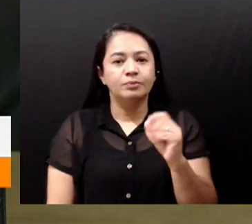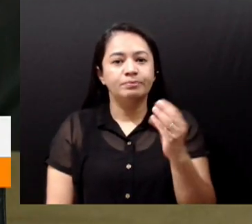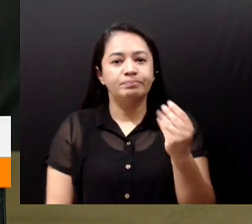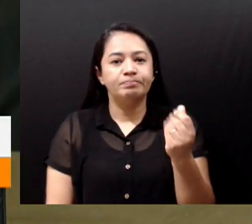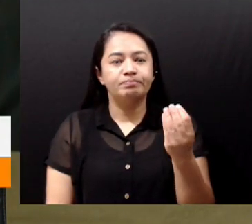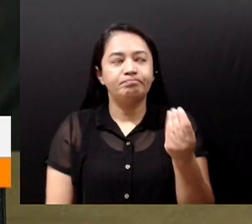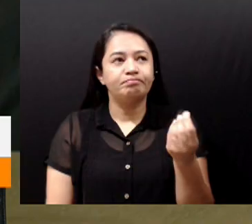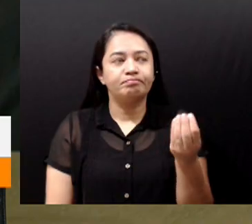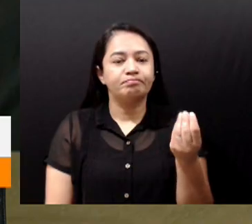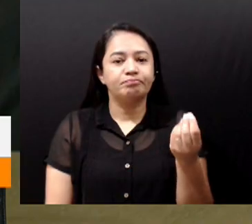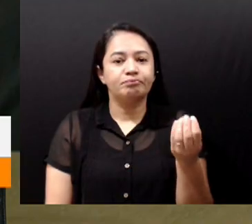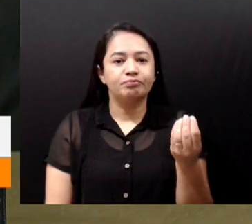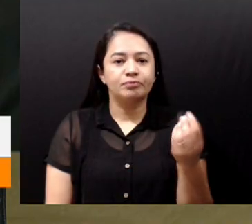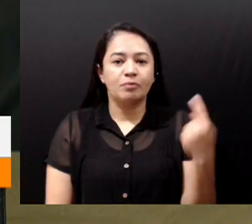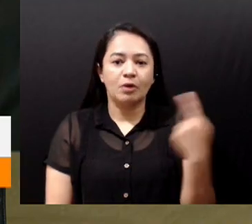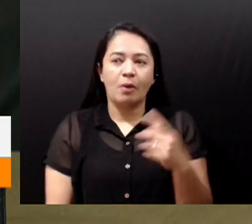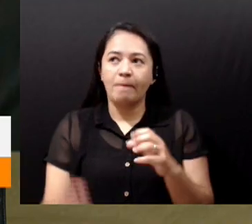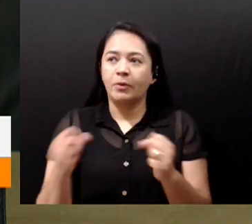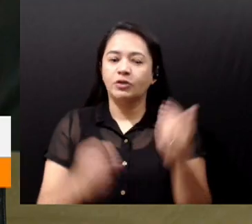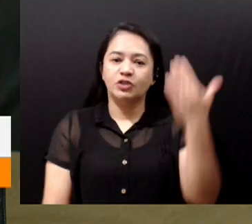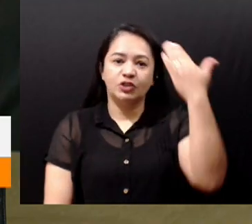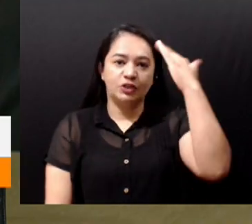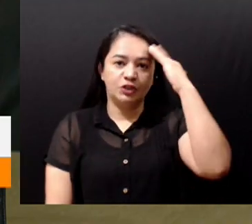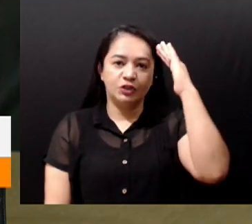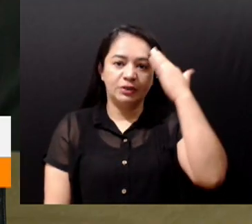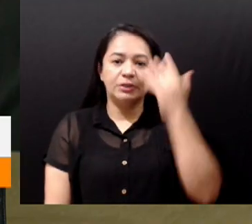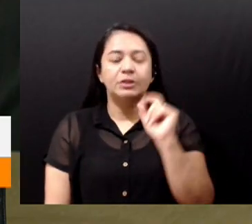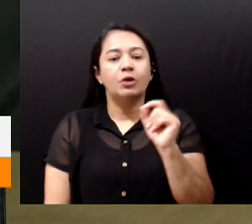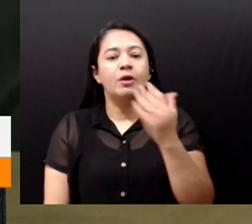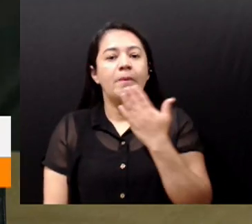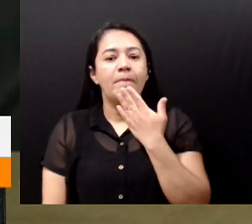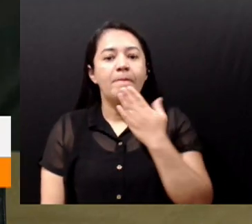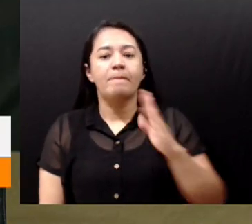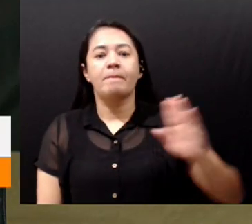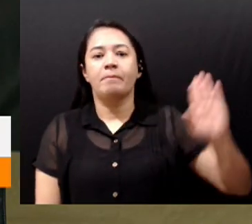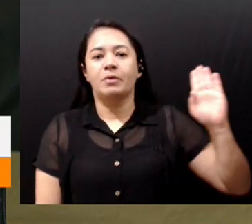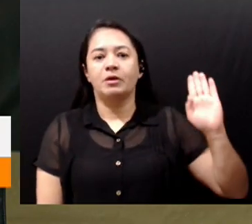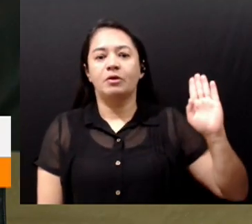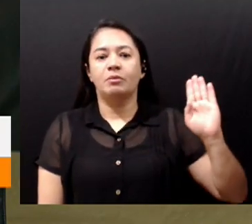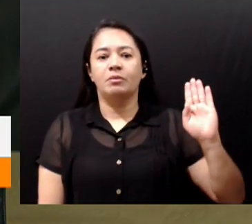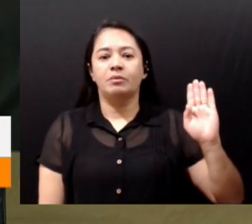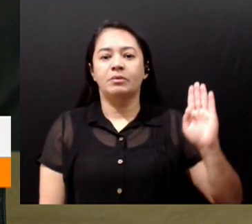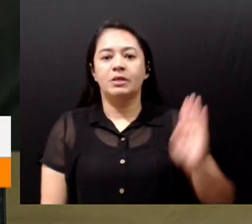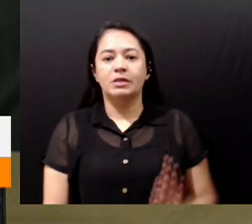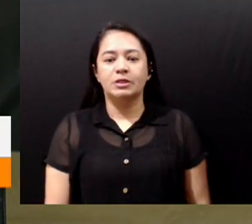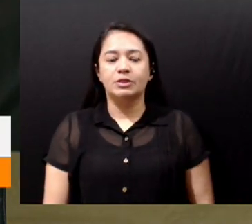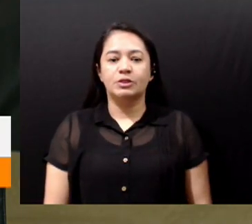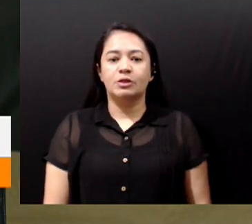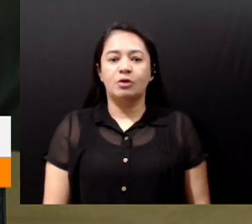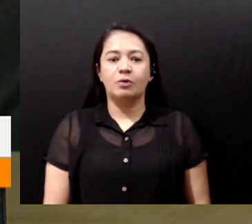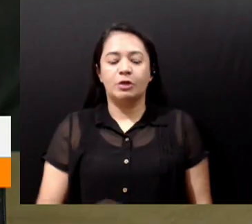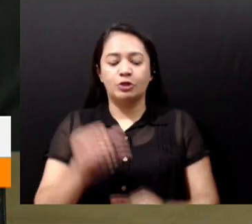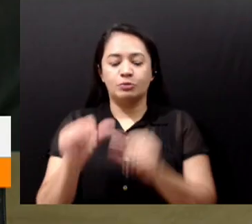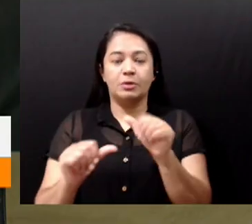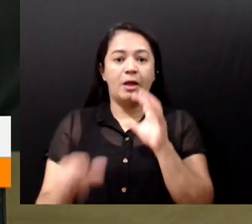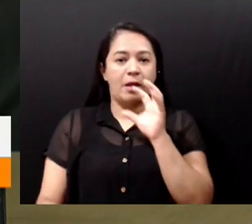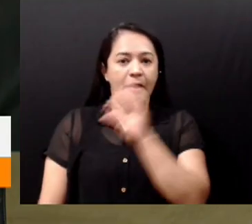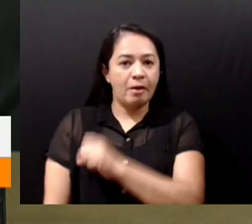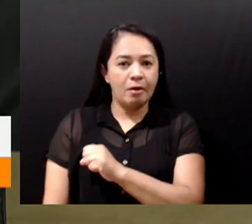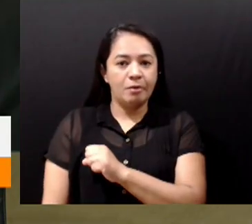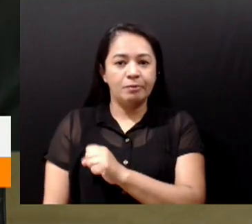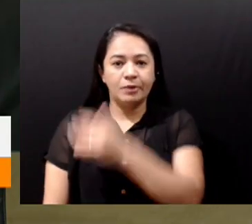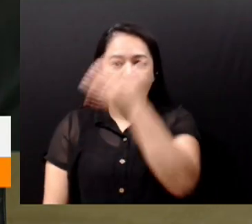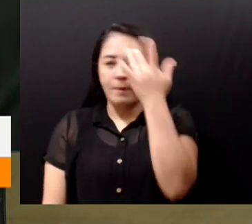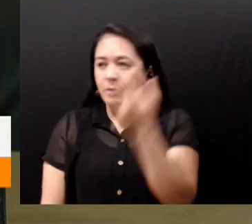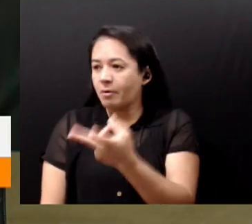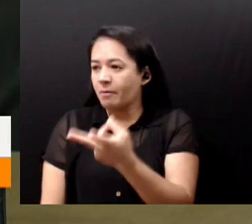a gente pode entender que seriam as promessas de resultados rápidos. A pessoa vê, quando faz esse tipo de